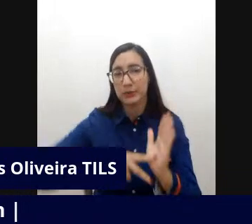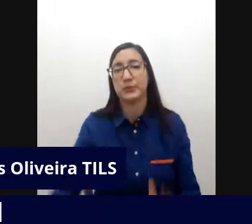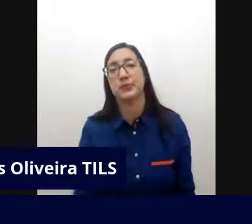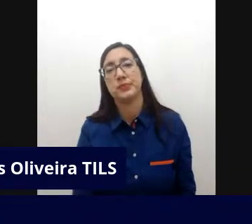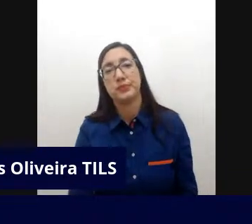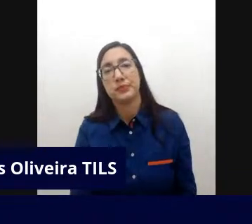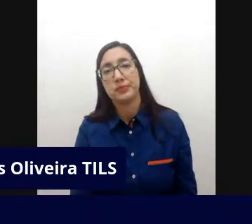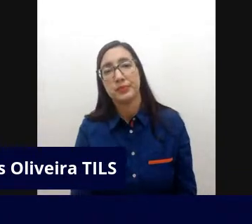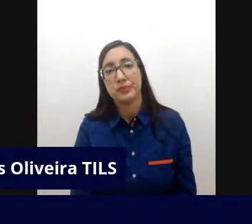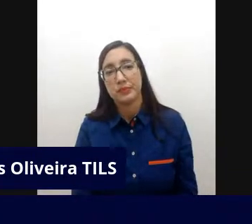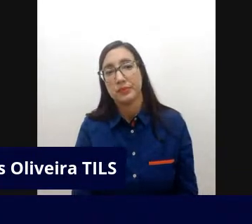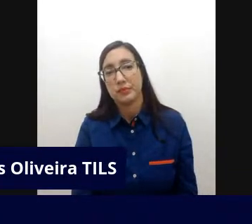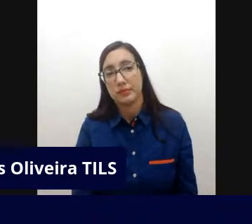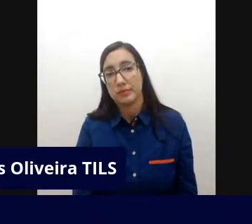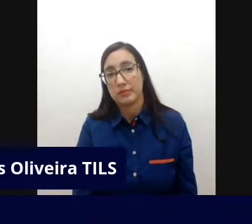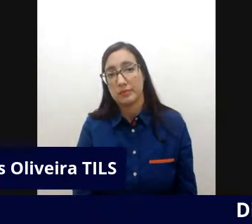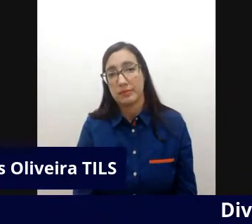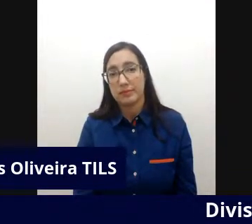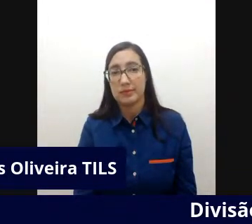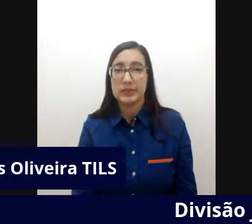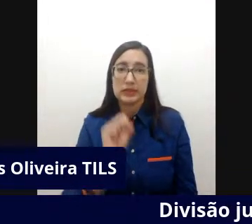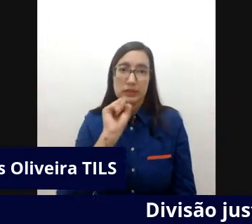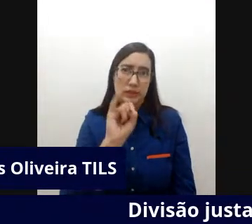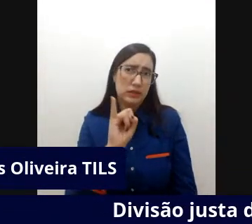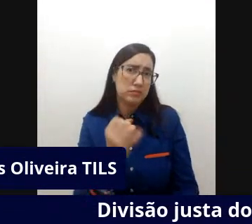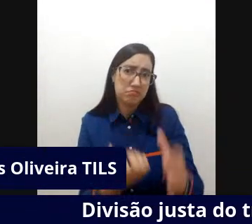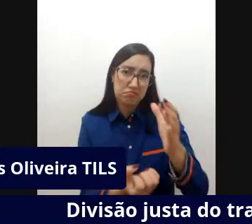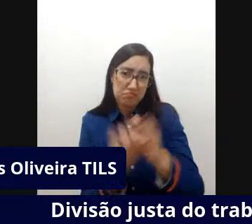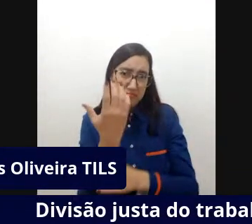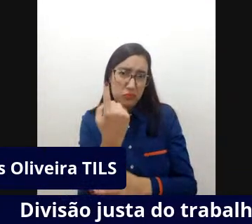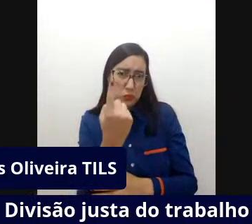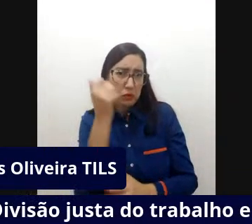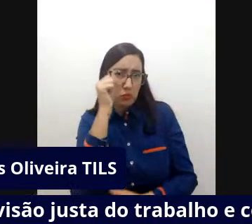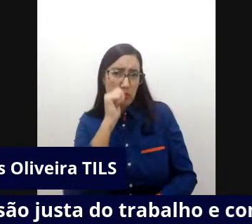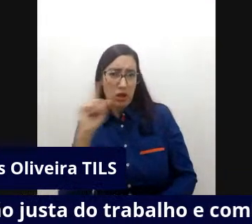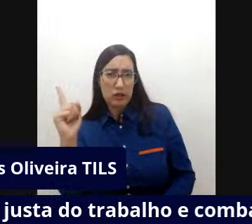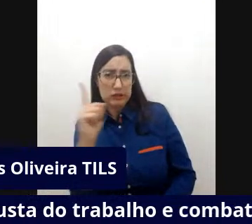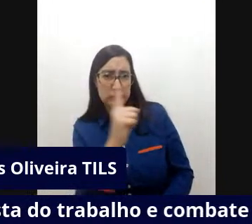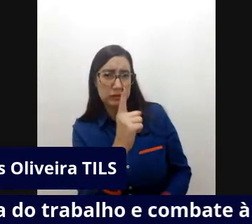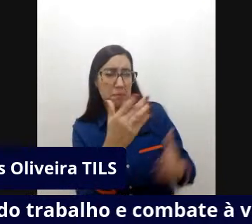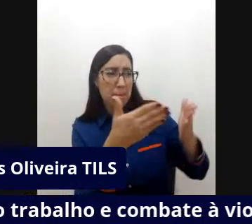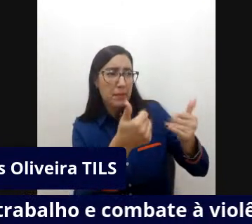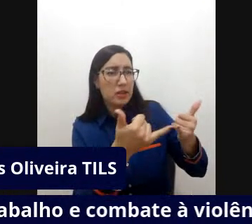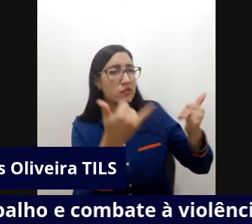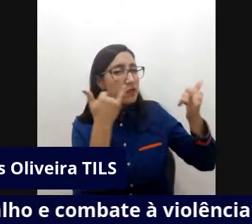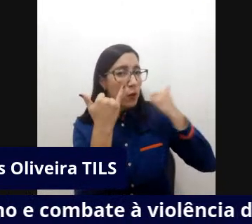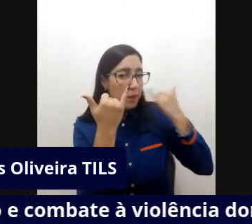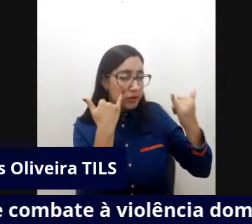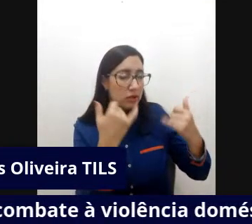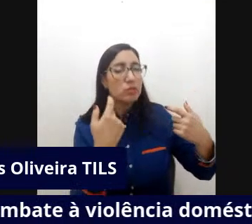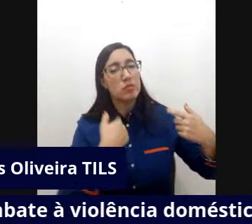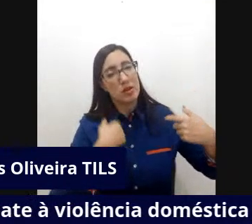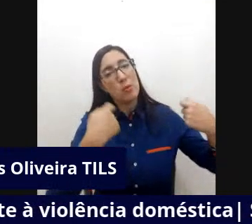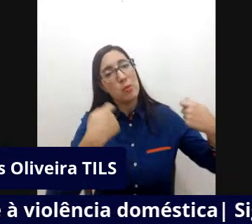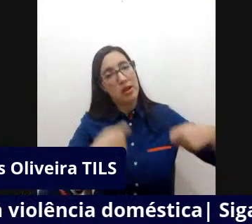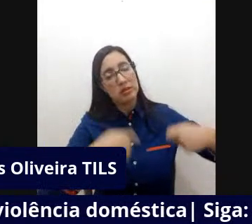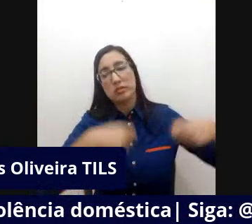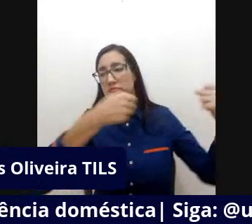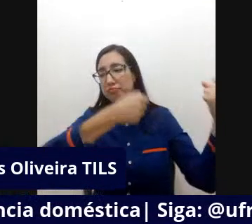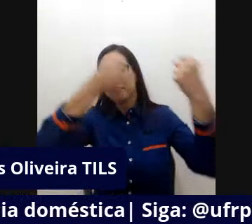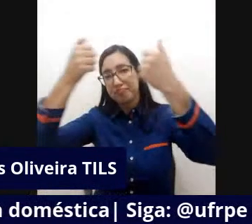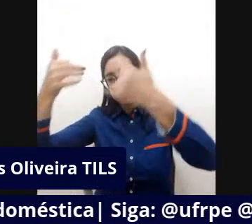precisando de uma informação, a gente não vai deixar de atender. Então, atendi hoje uma com 13 anos numa casa sem a carteira assinada.